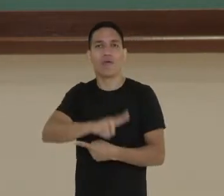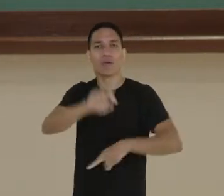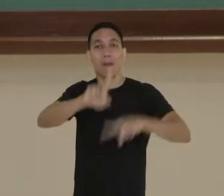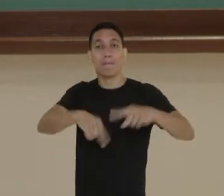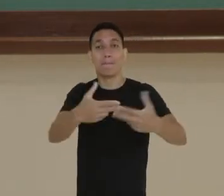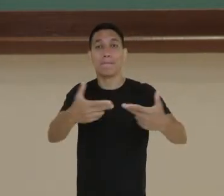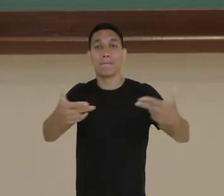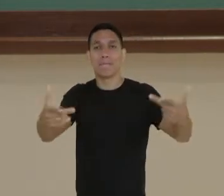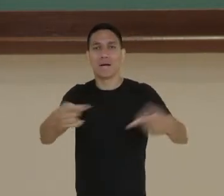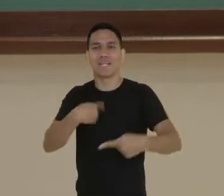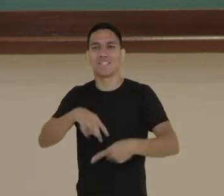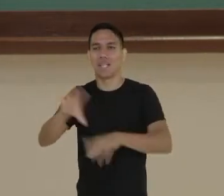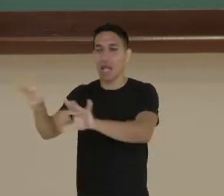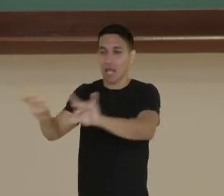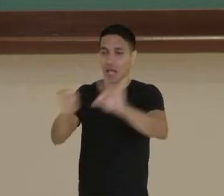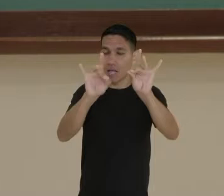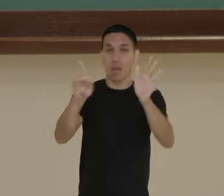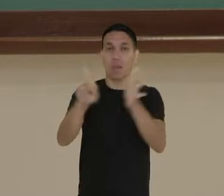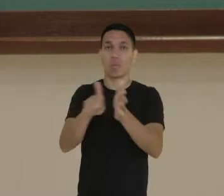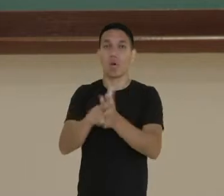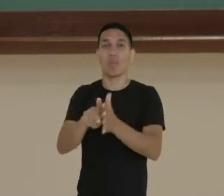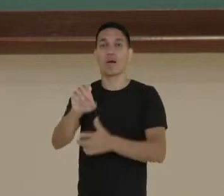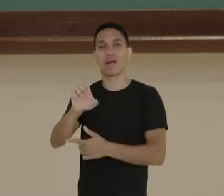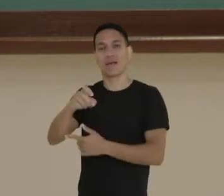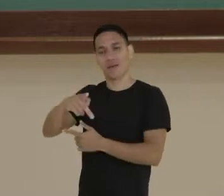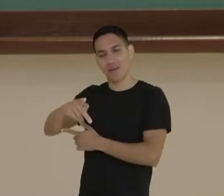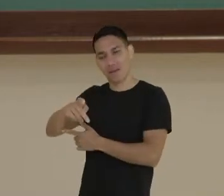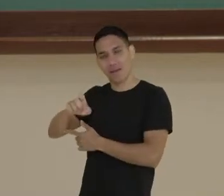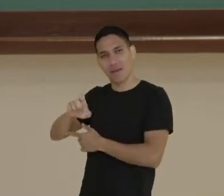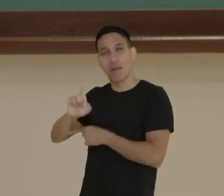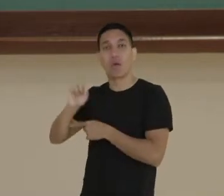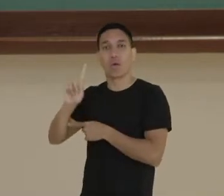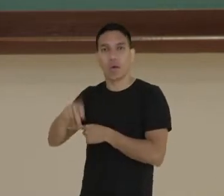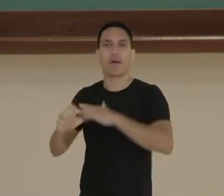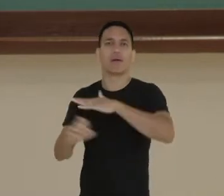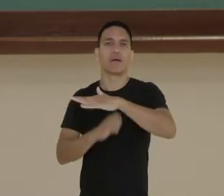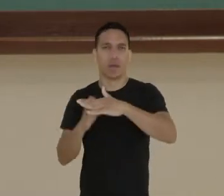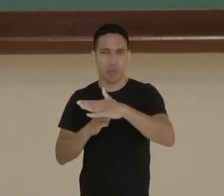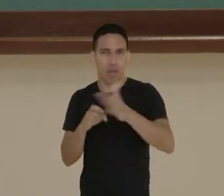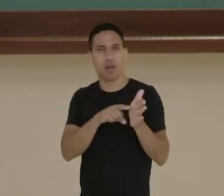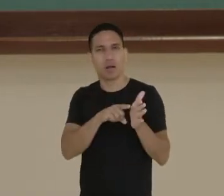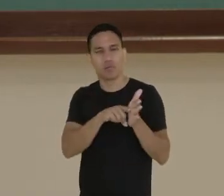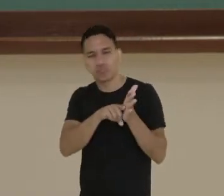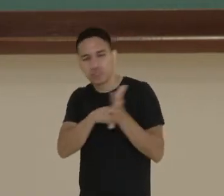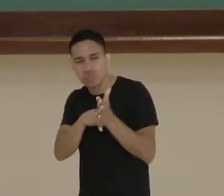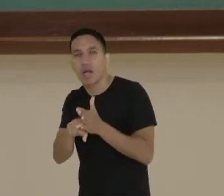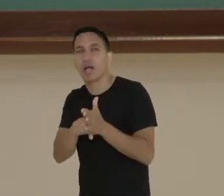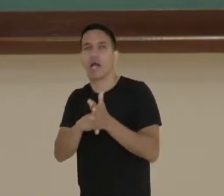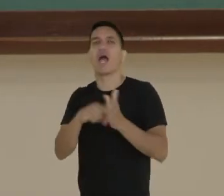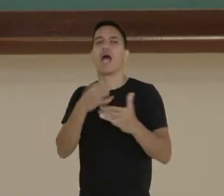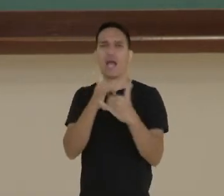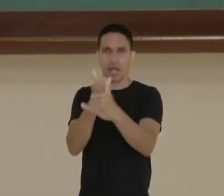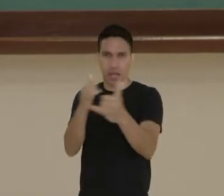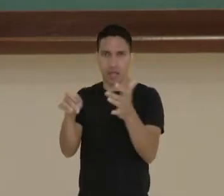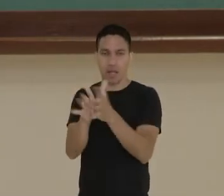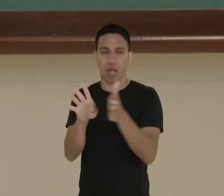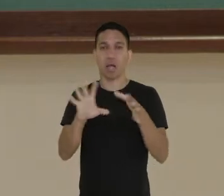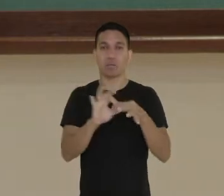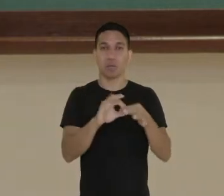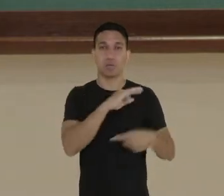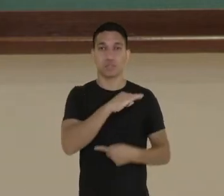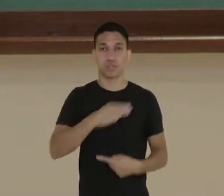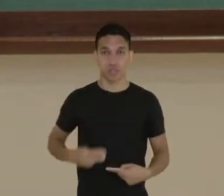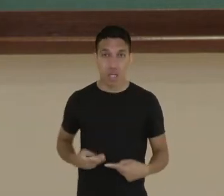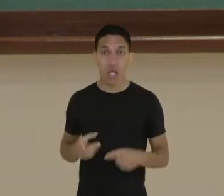eu peguei acabei utilizando lá da EPE, né? Empresa de Pesquisa Energética ligada ao Ministério de Minas e Energia. Ele